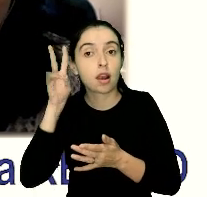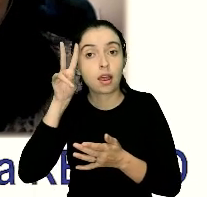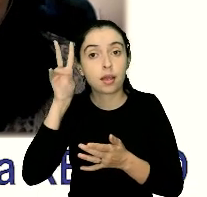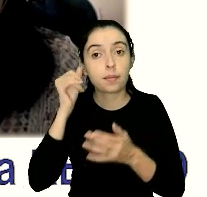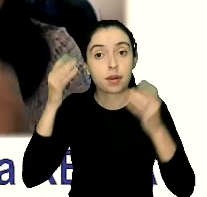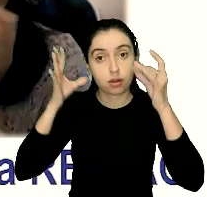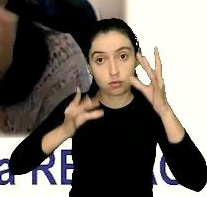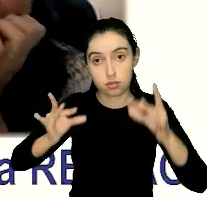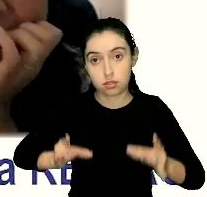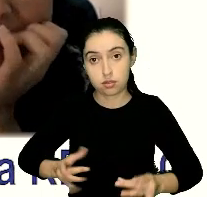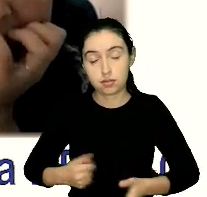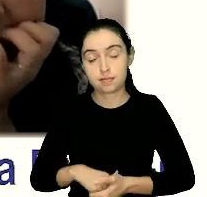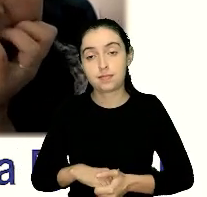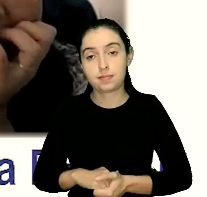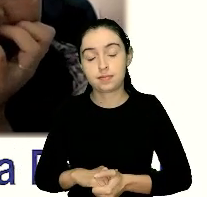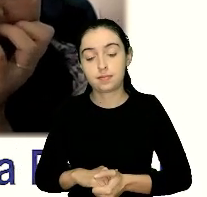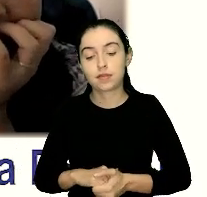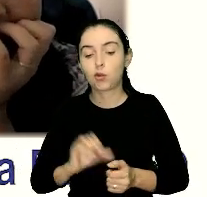Ok.